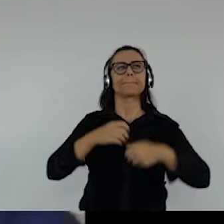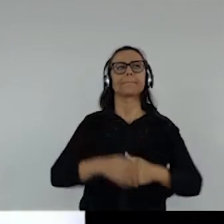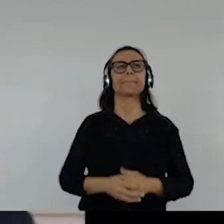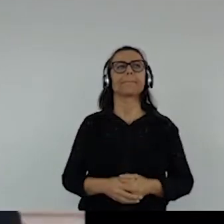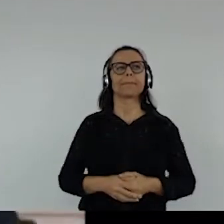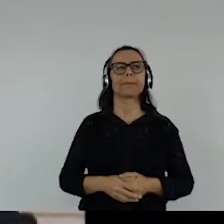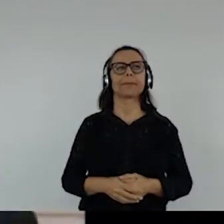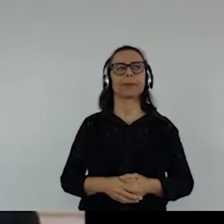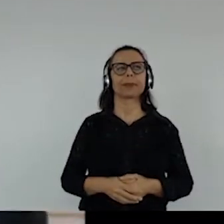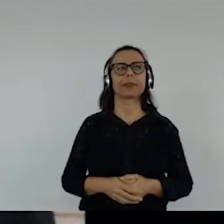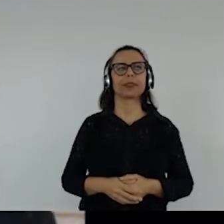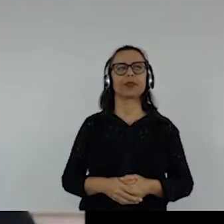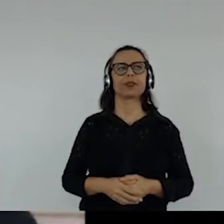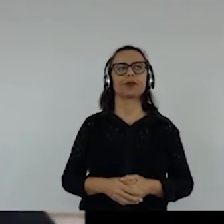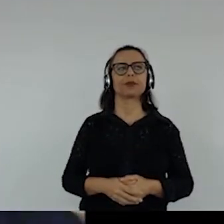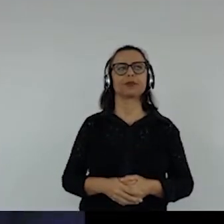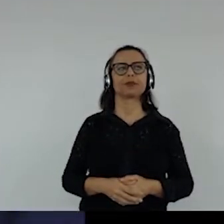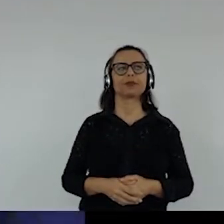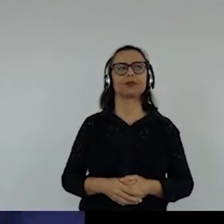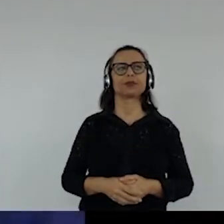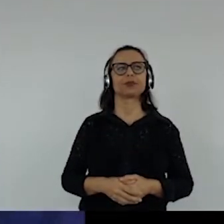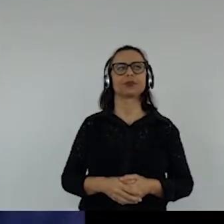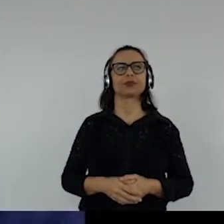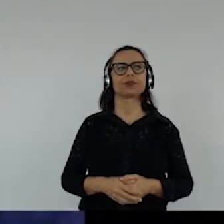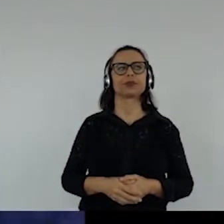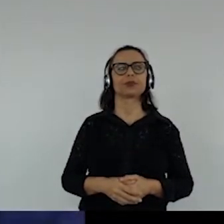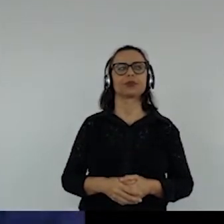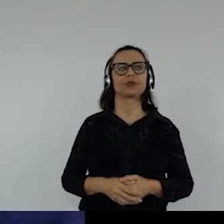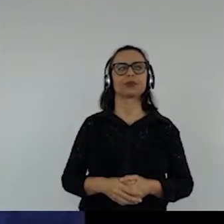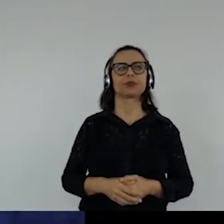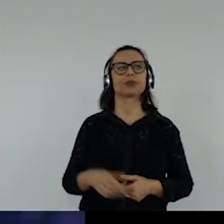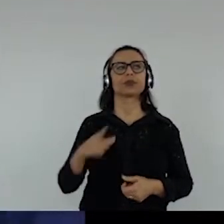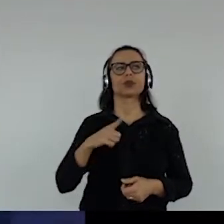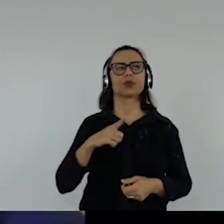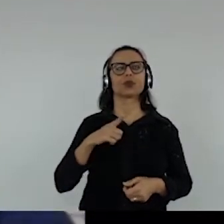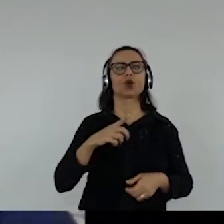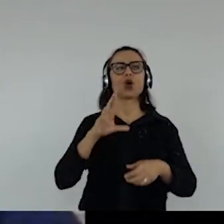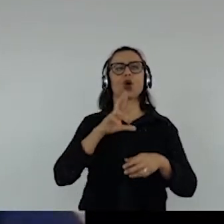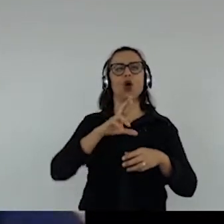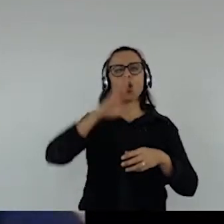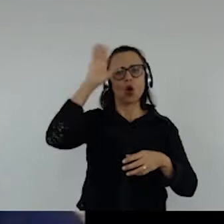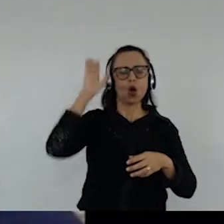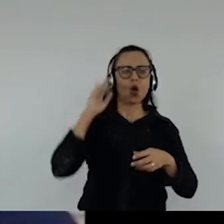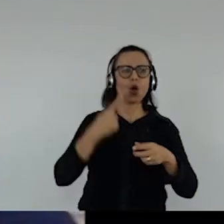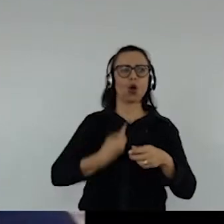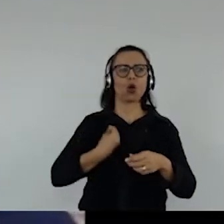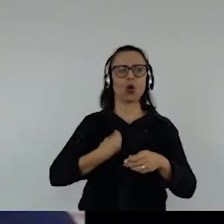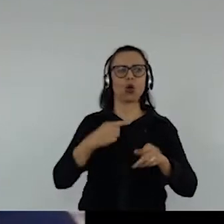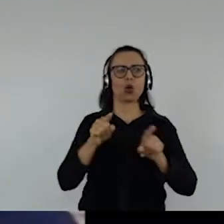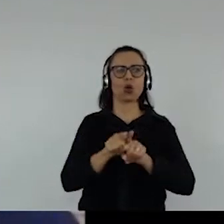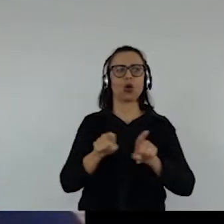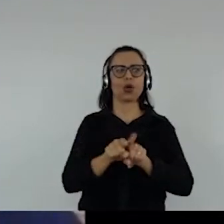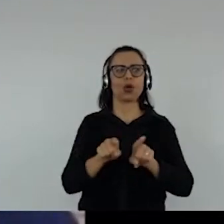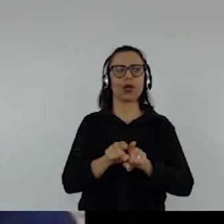a cláusula hardship, Código Civil tcheco, Código Civil romano, e vou deixar isso para o debate, que